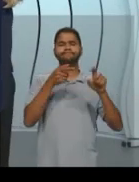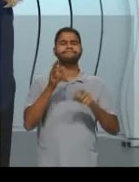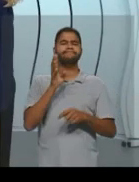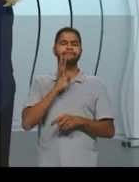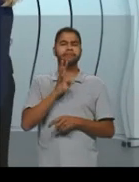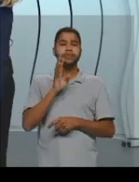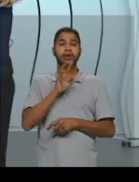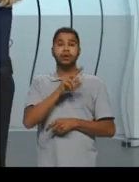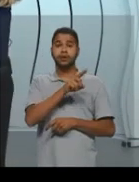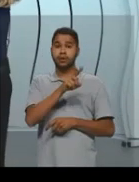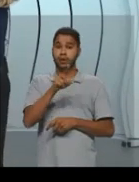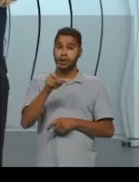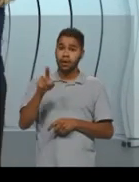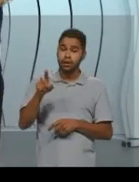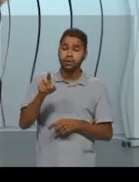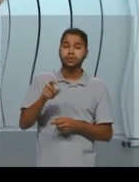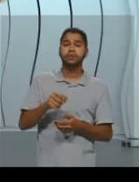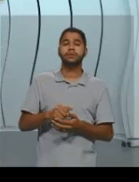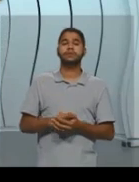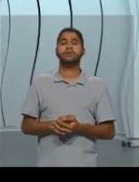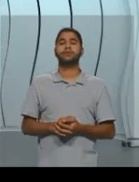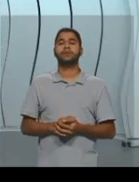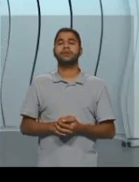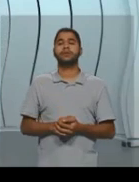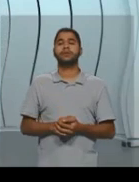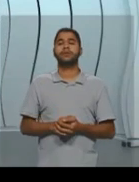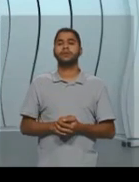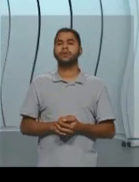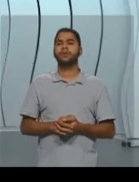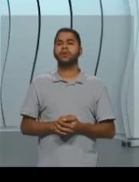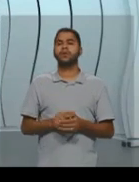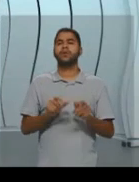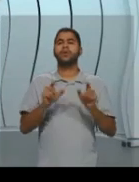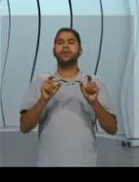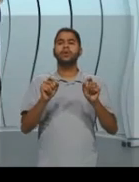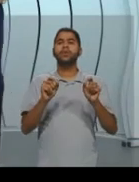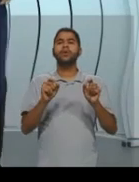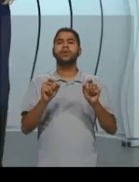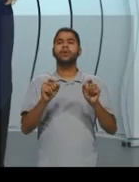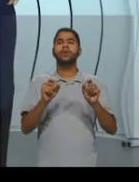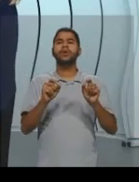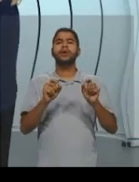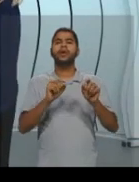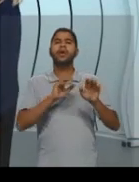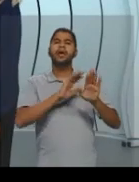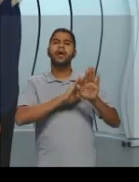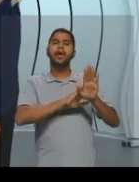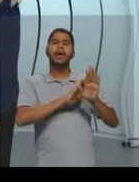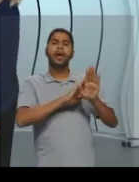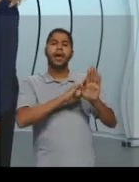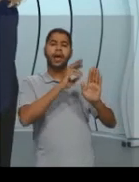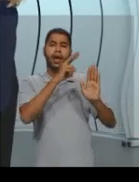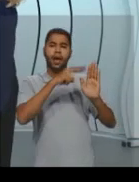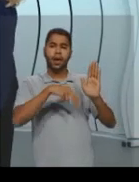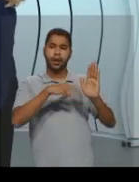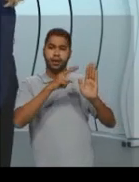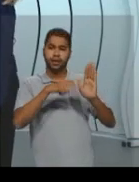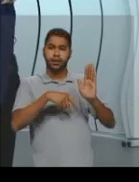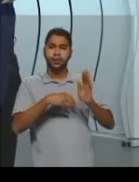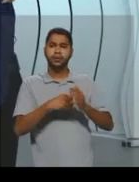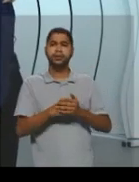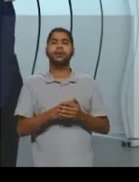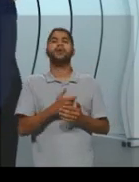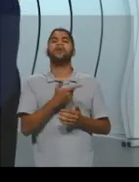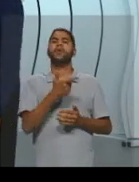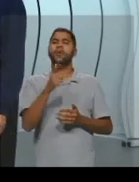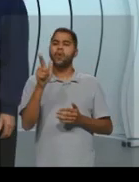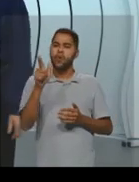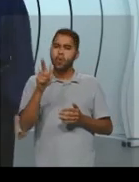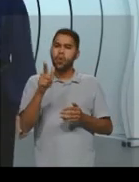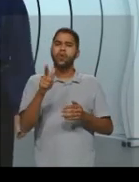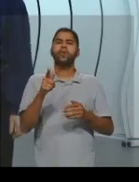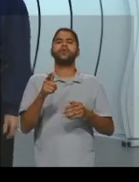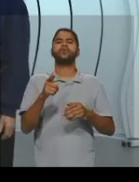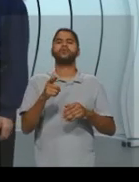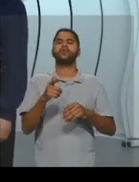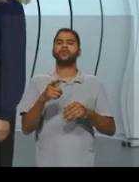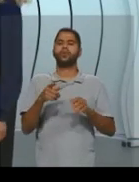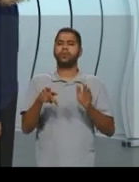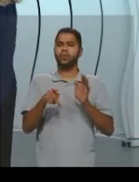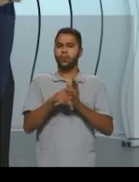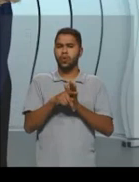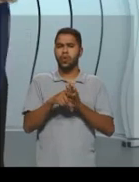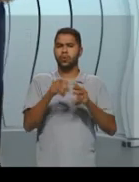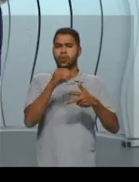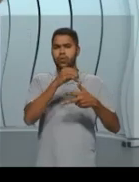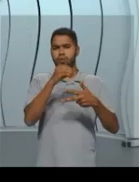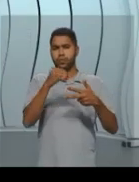para você, o que você pode subentender ao ler a tirinha abaixo. Outro exercício que caiu no